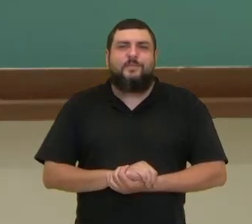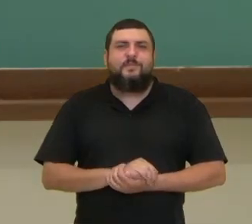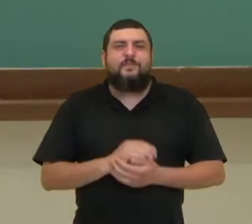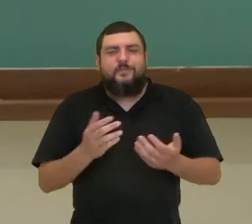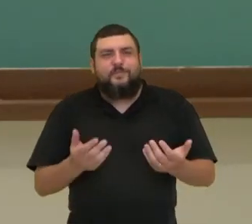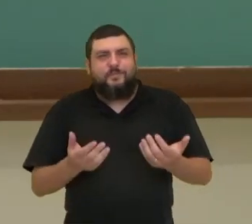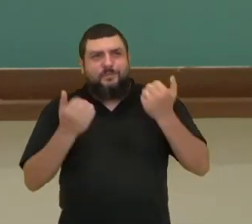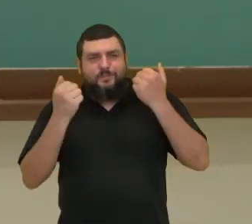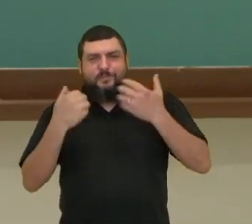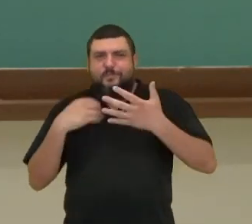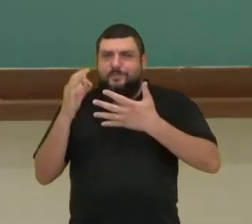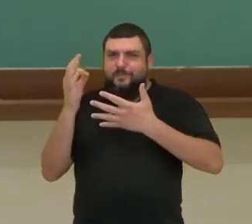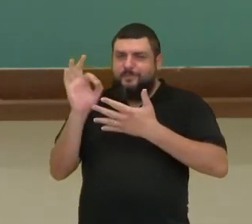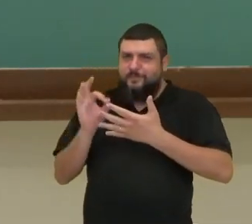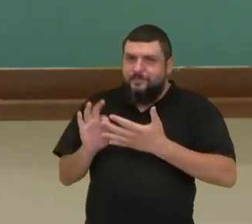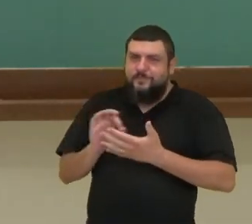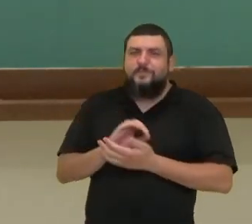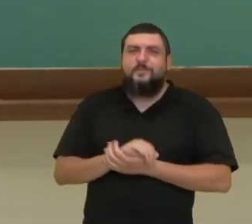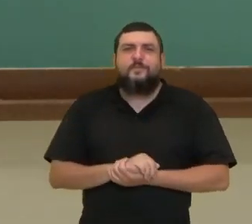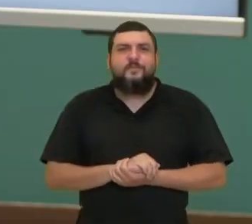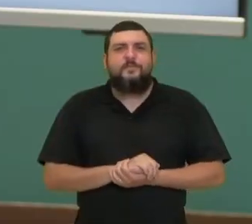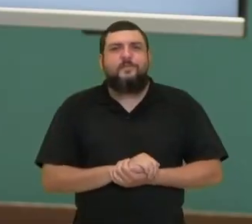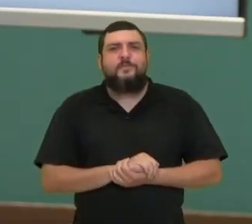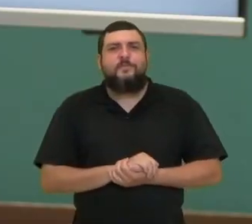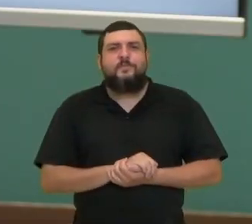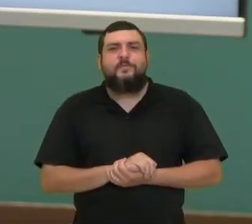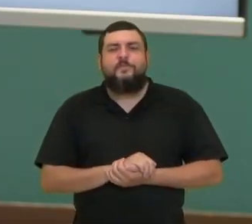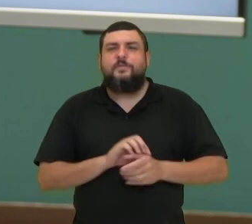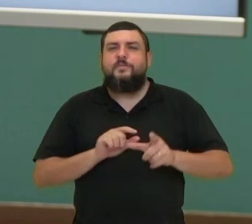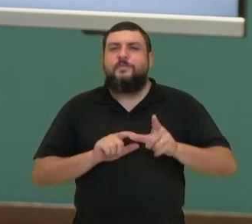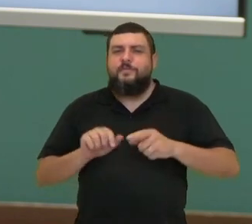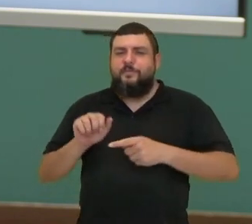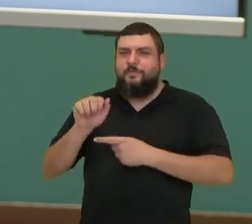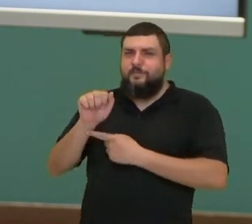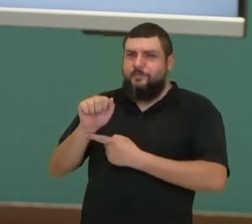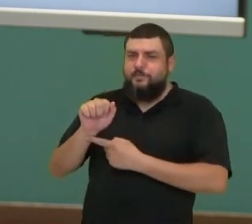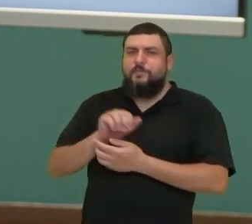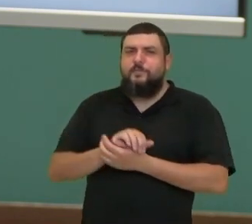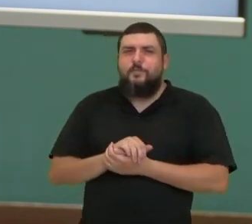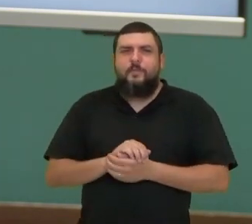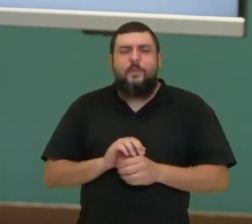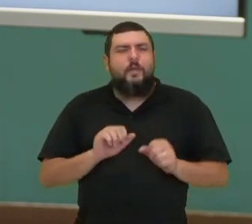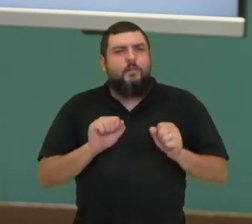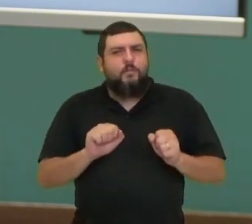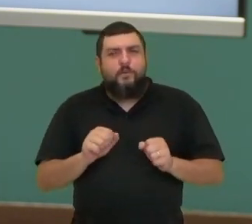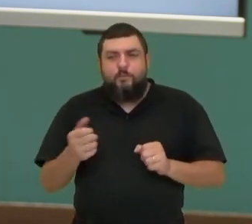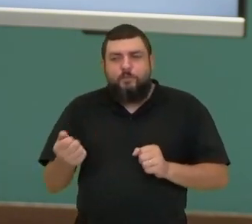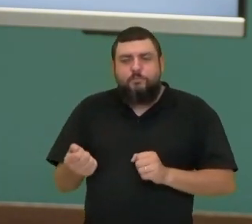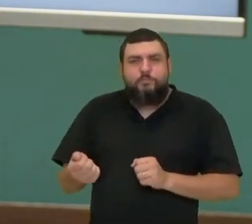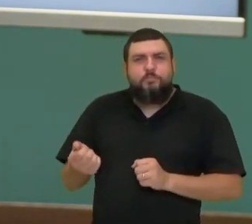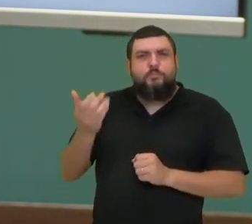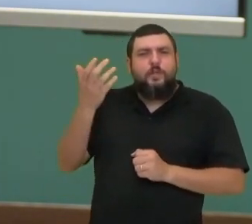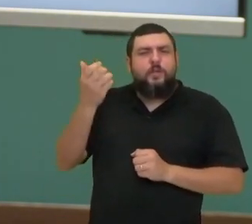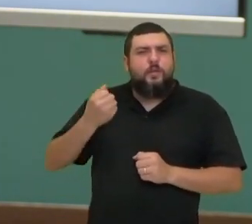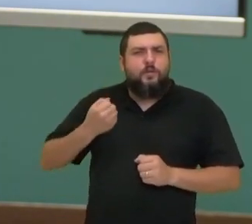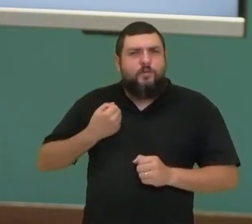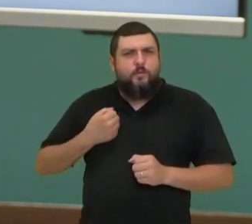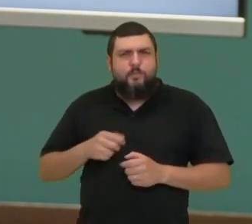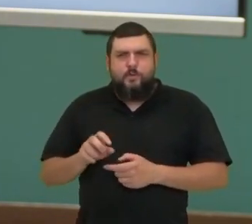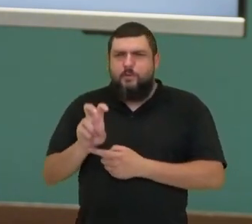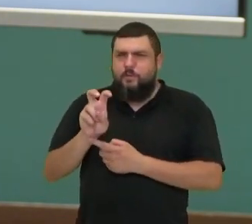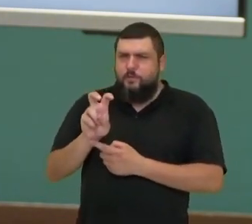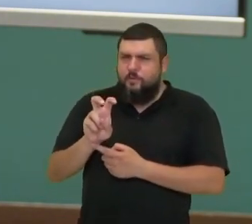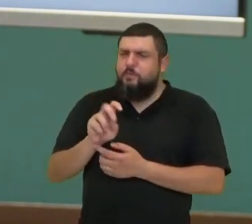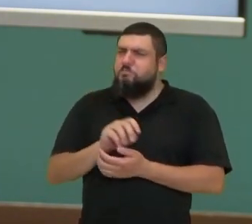Vamos lá, pessoal. Então veja, na letra A, pode ocorrer a face com o número 5? Então veja, se o André